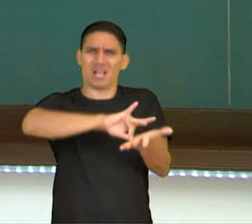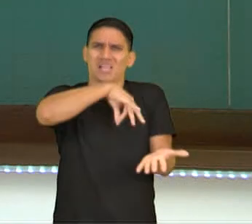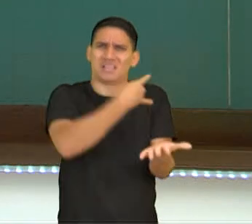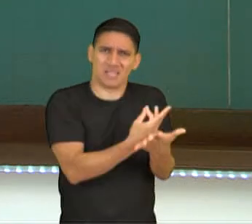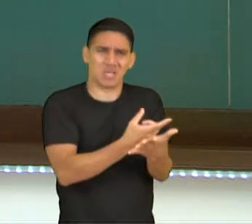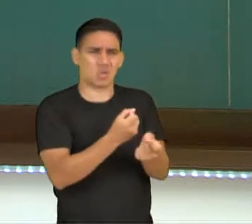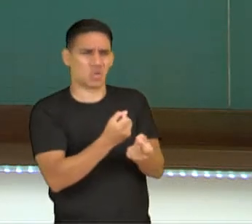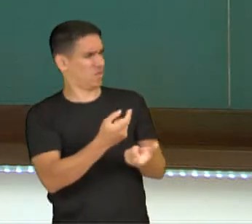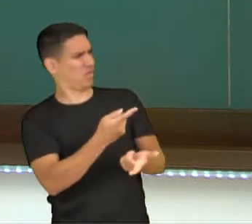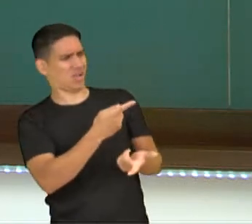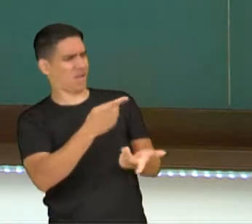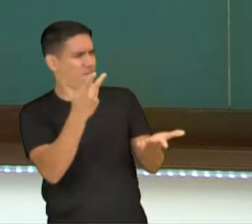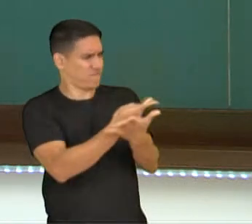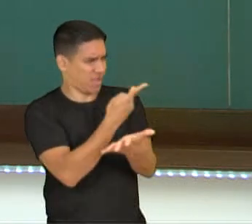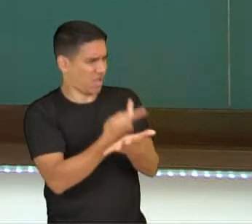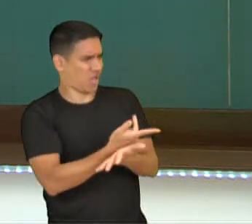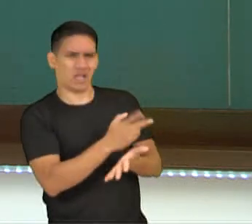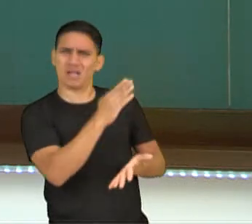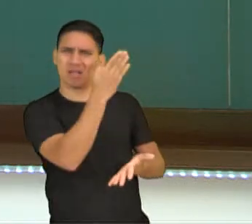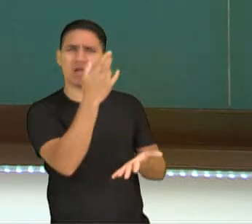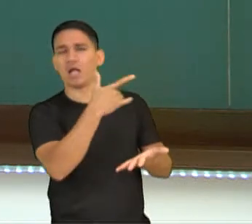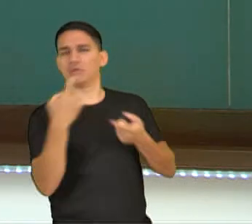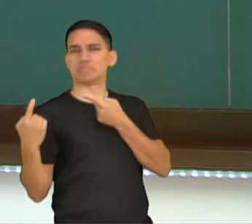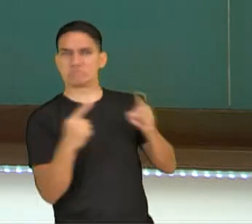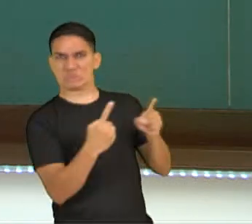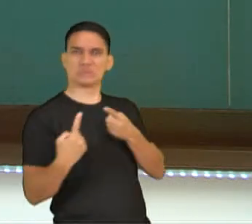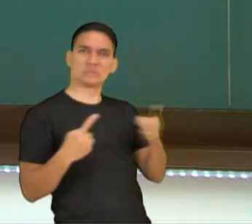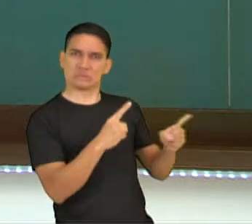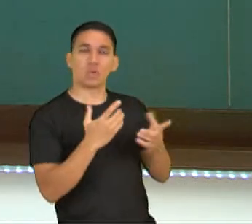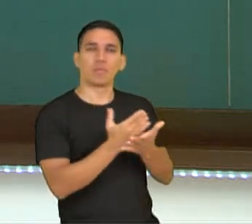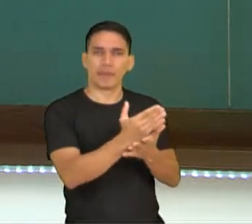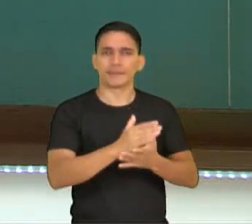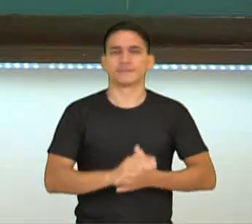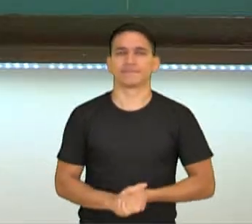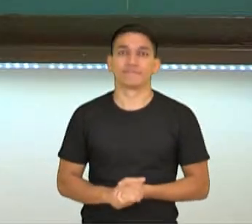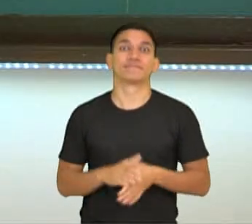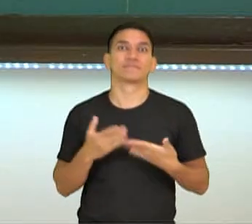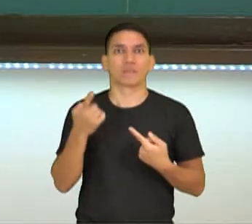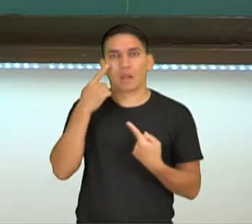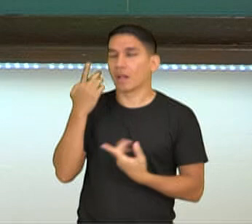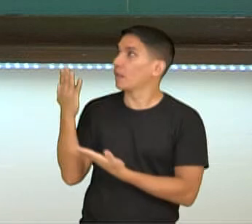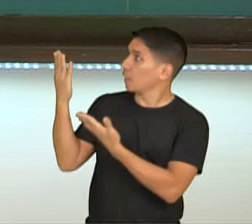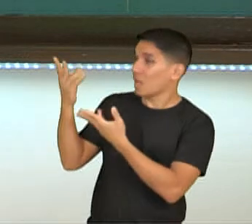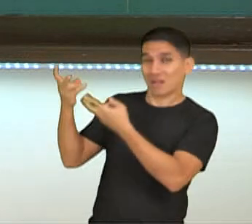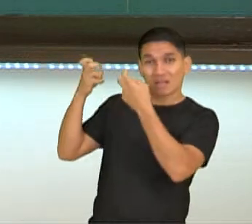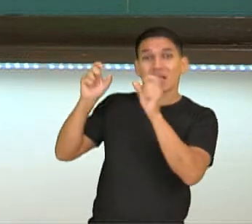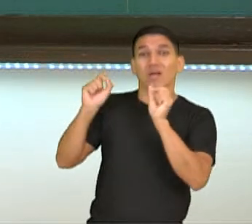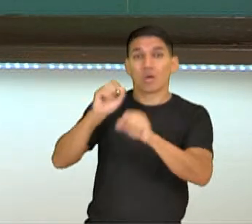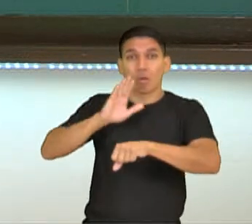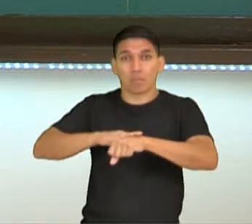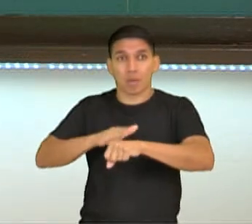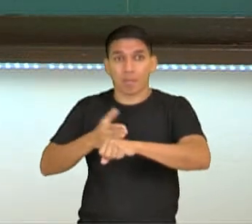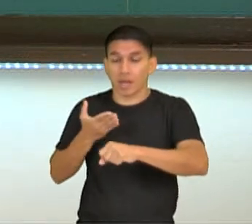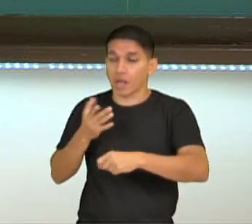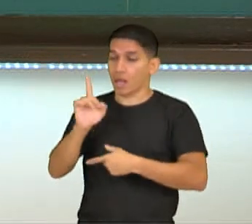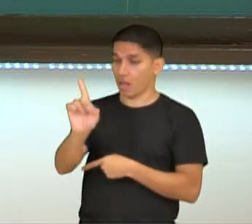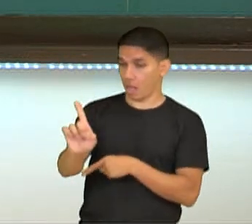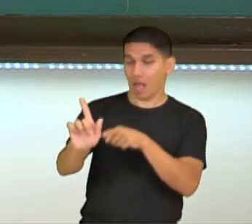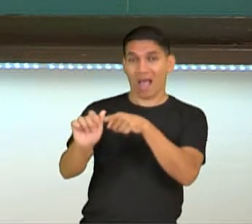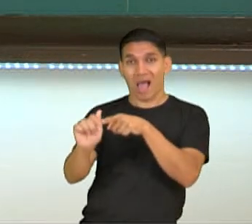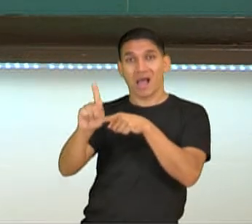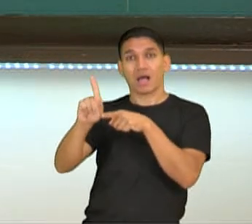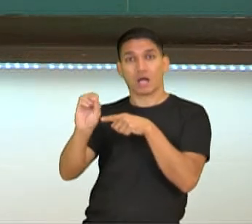em relação ao cristianismo vai ficar muito forte. Então nós vamos ver que nesse período em que se insere Agostinho,